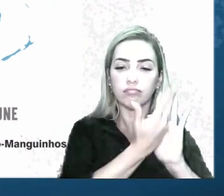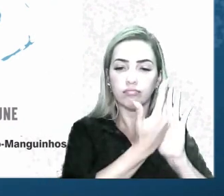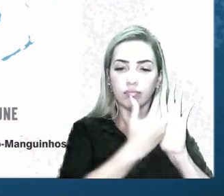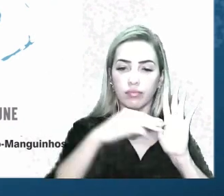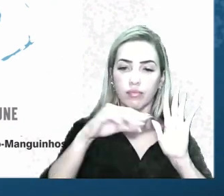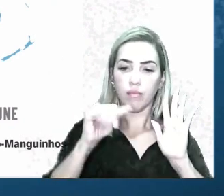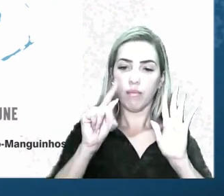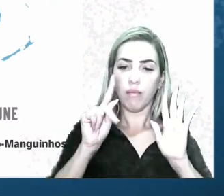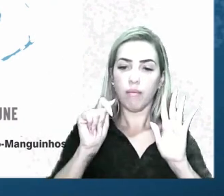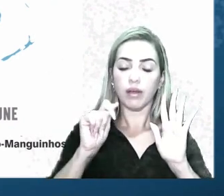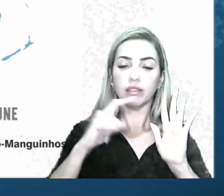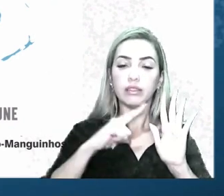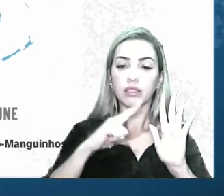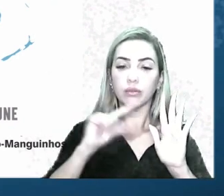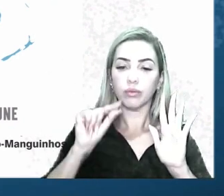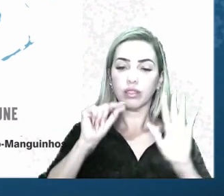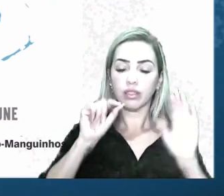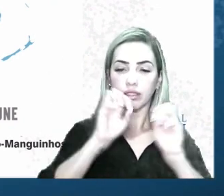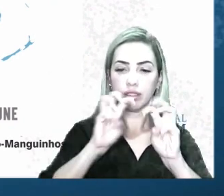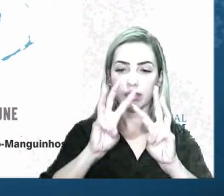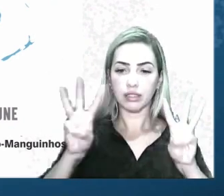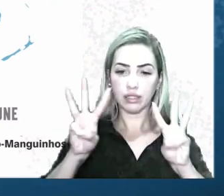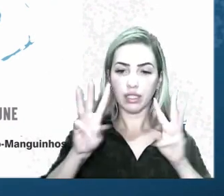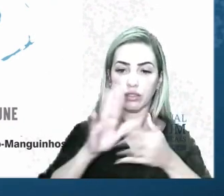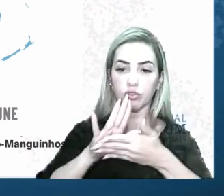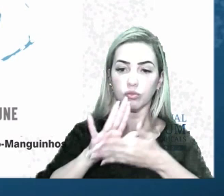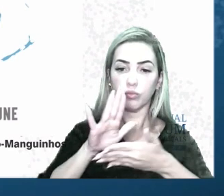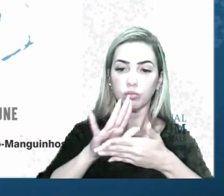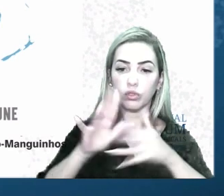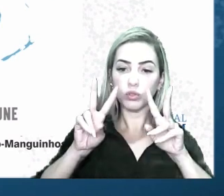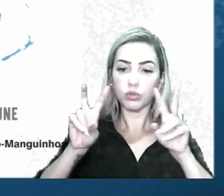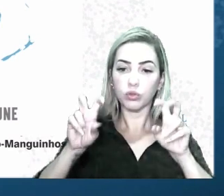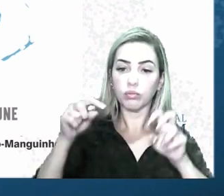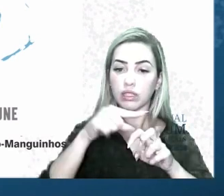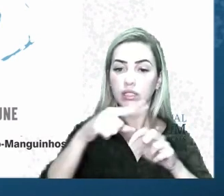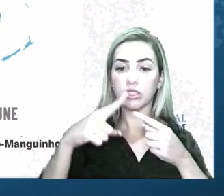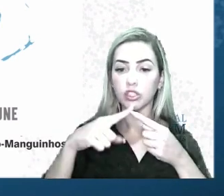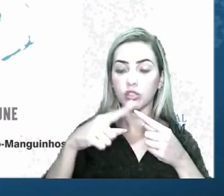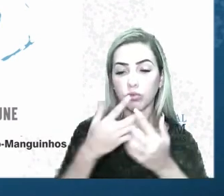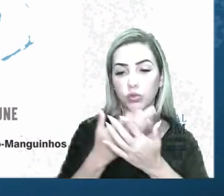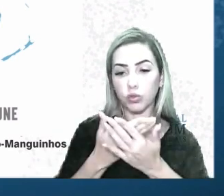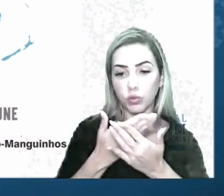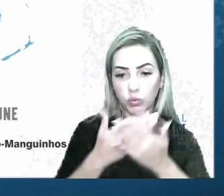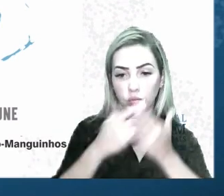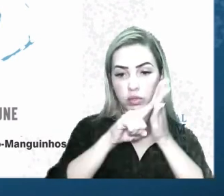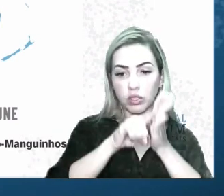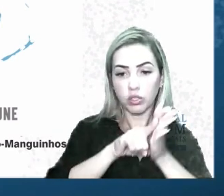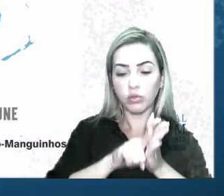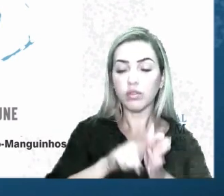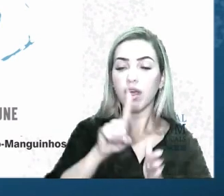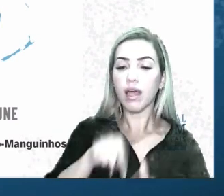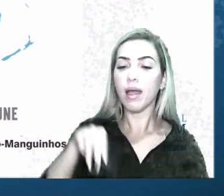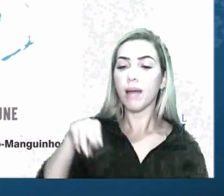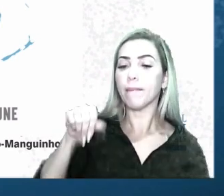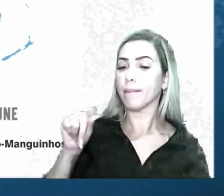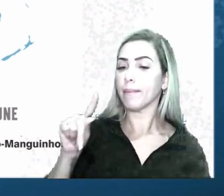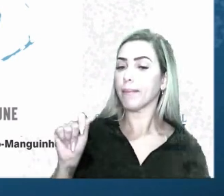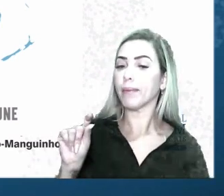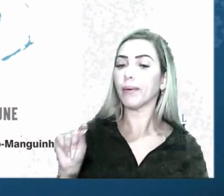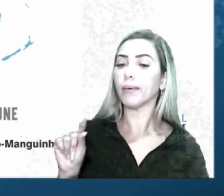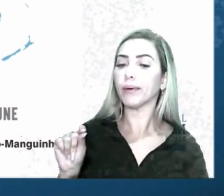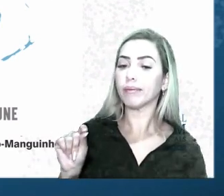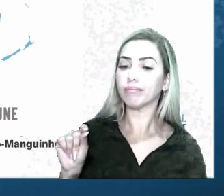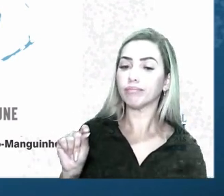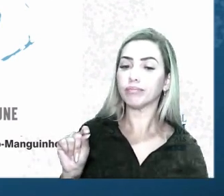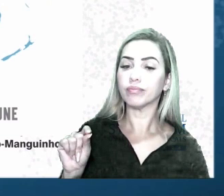um dos sites que publicam esse tipo de estudo, e ele é um mapa que data